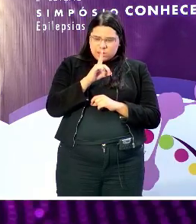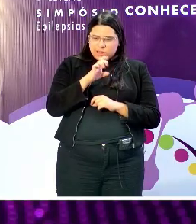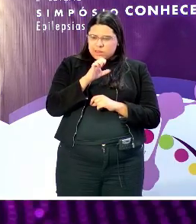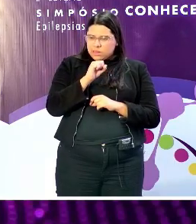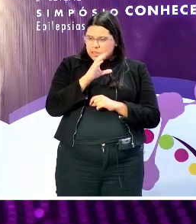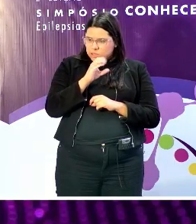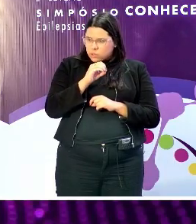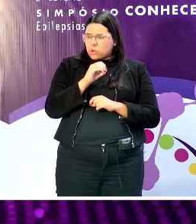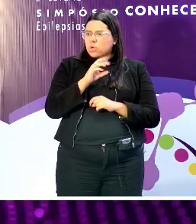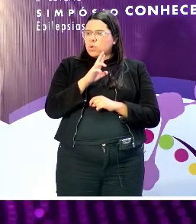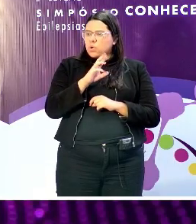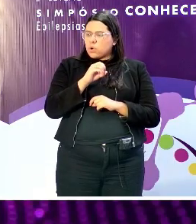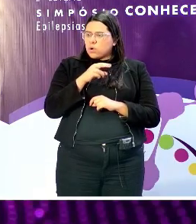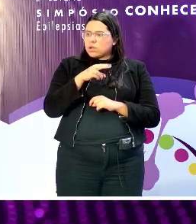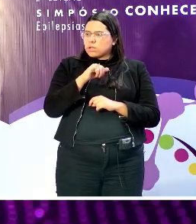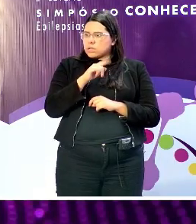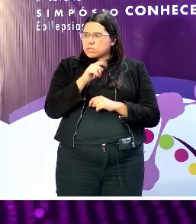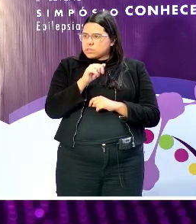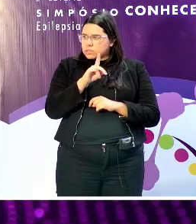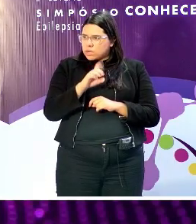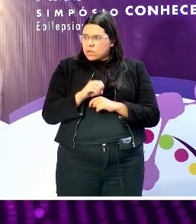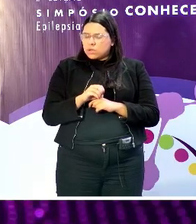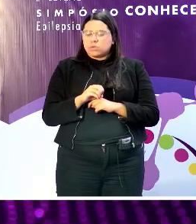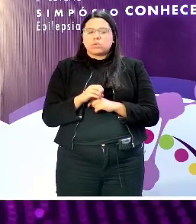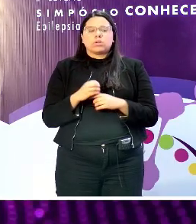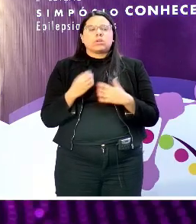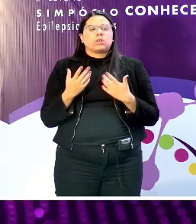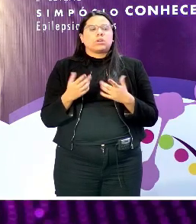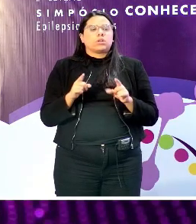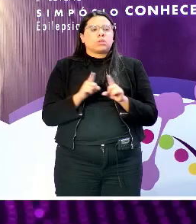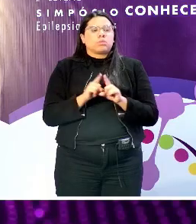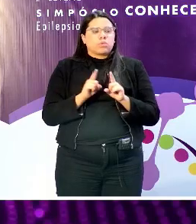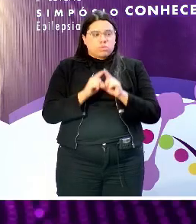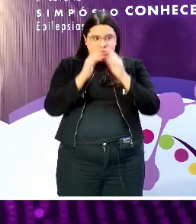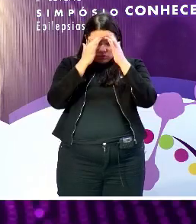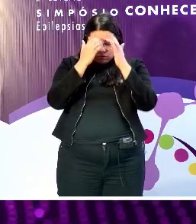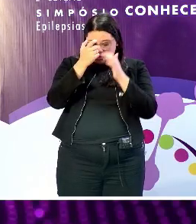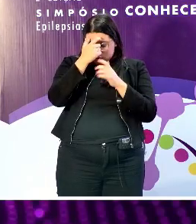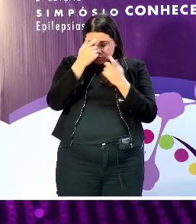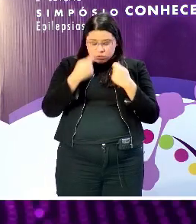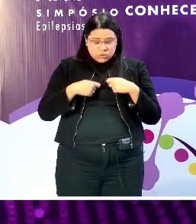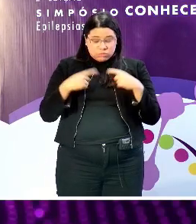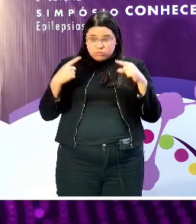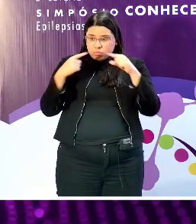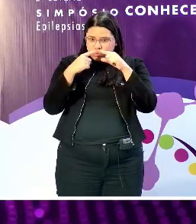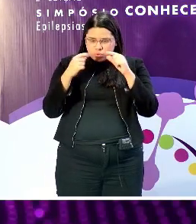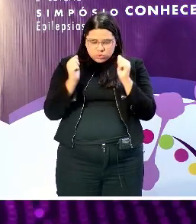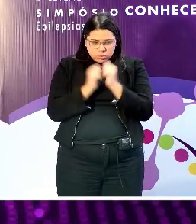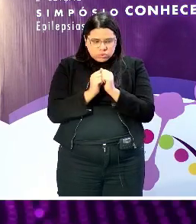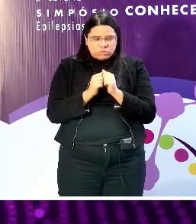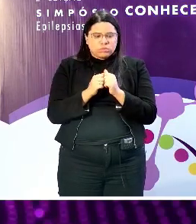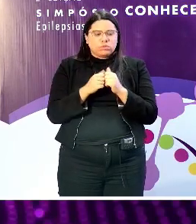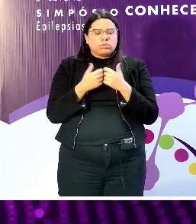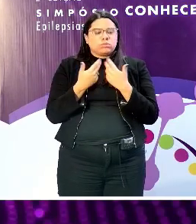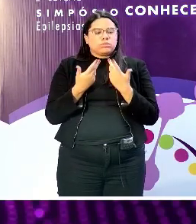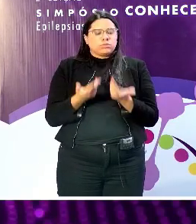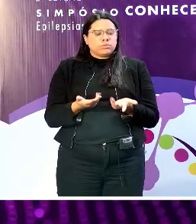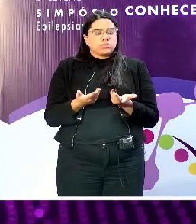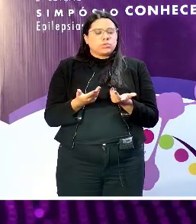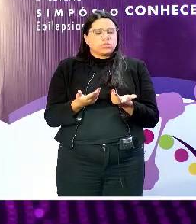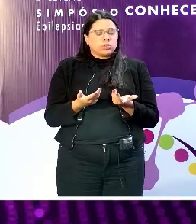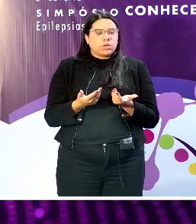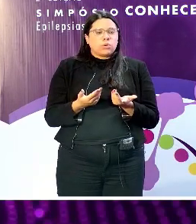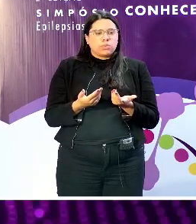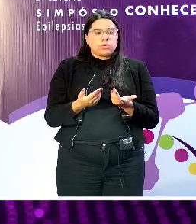gente precisa responder com córtex motor, córtex sensorial, cognitivo, a gente precisa usar tudo ao mesmo tempo. Então, é completamente desincronizado. Os neurônios